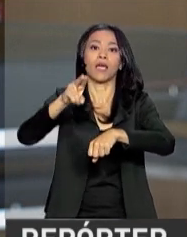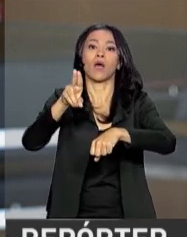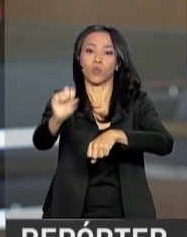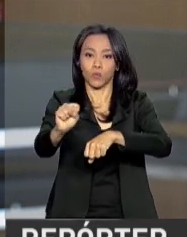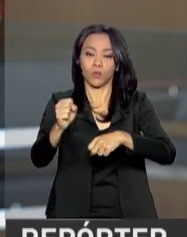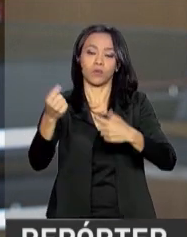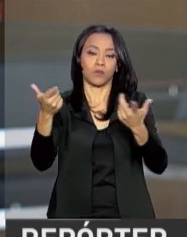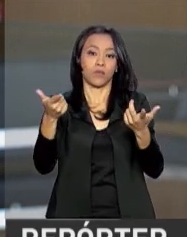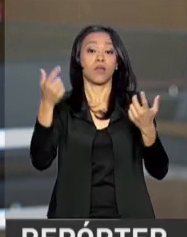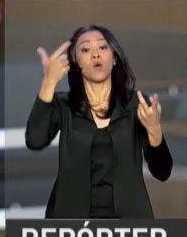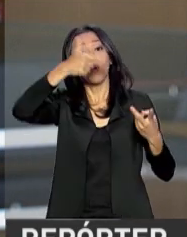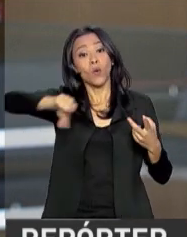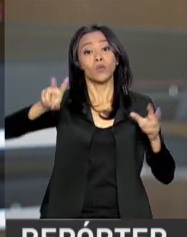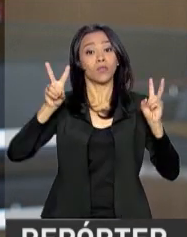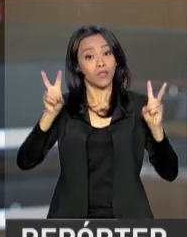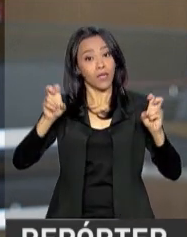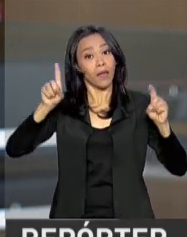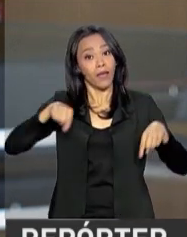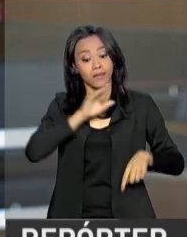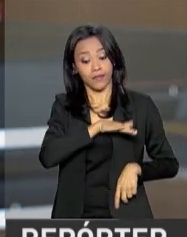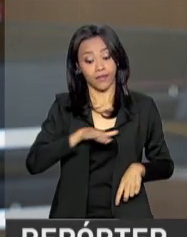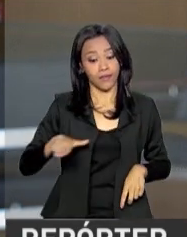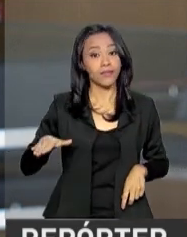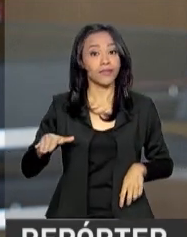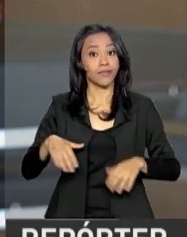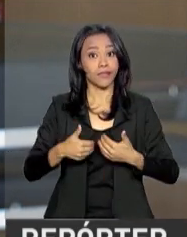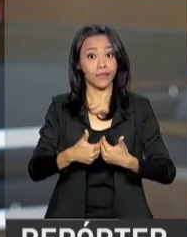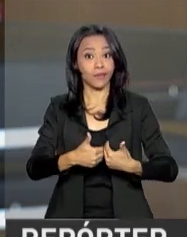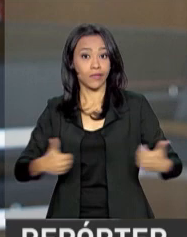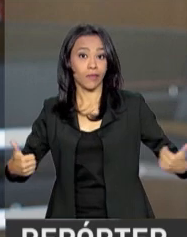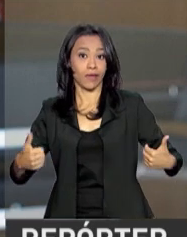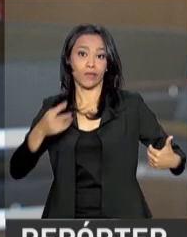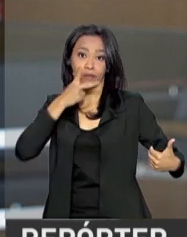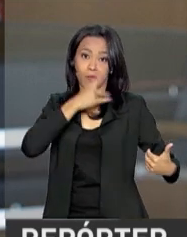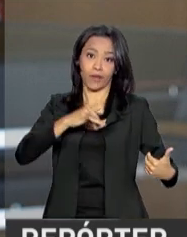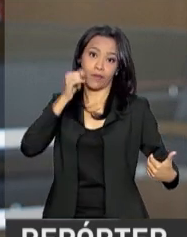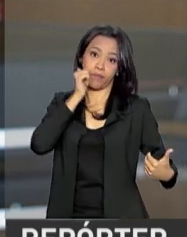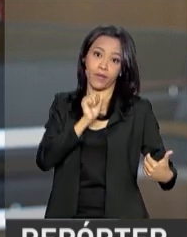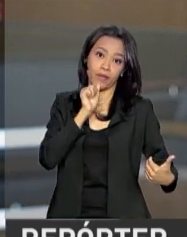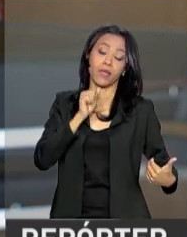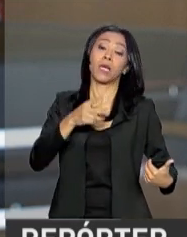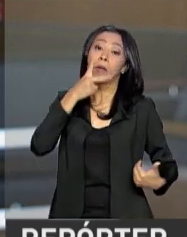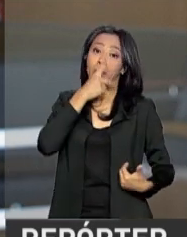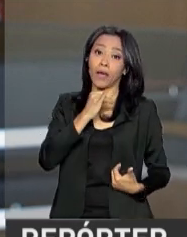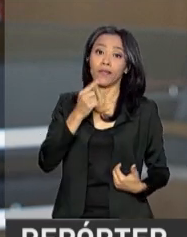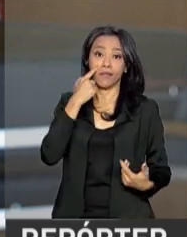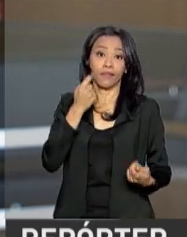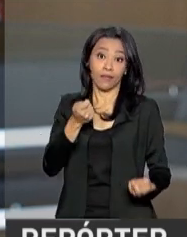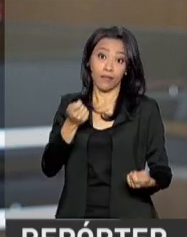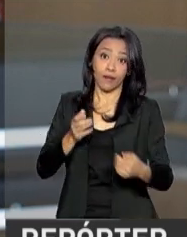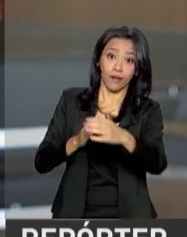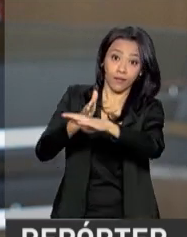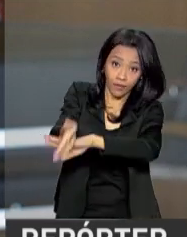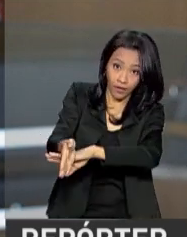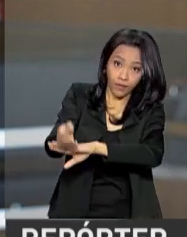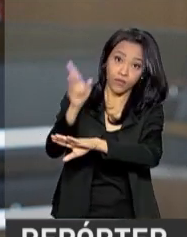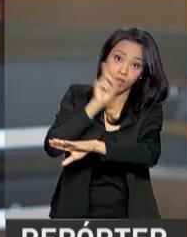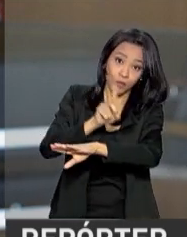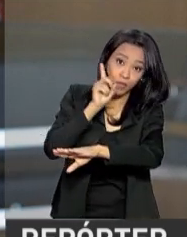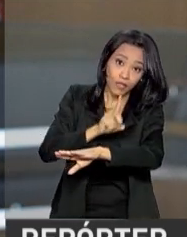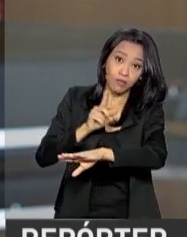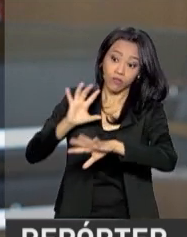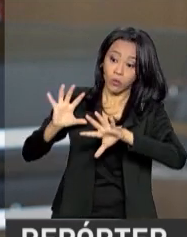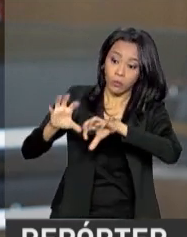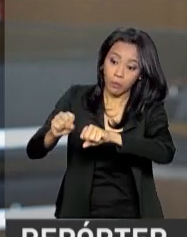na pauta é a questão das crianças que estão separadas dos pais estados unidos são pais que entraram tentaram entrar ilegalmente no país foram